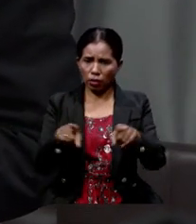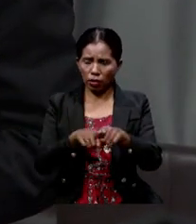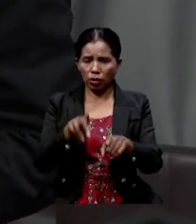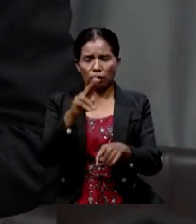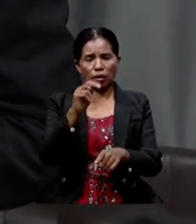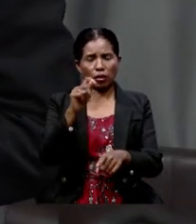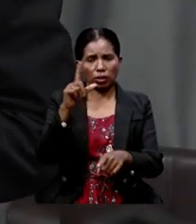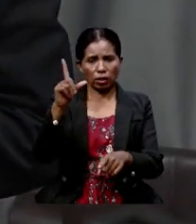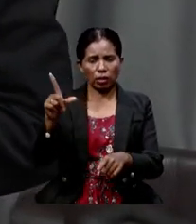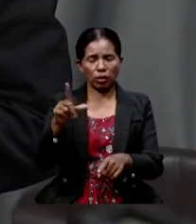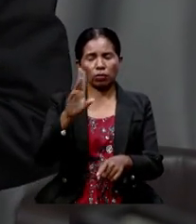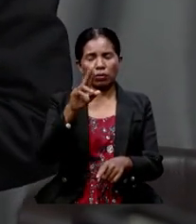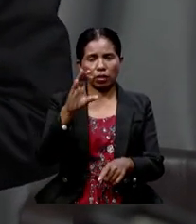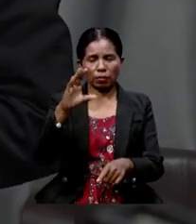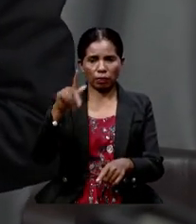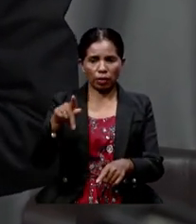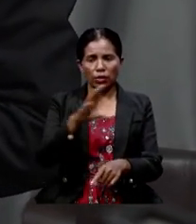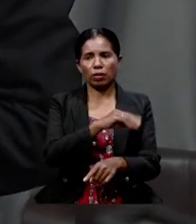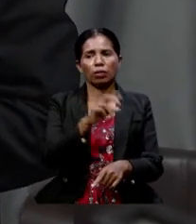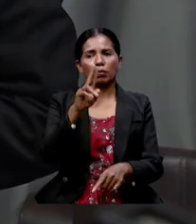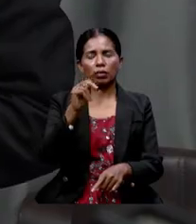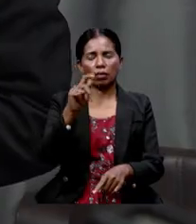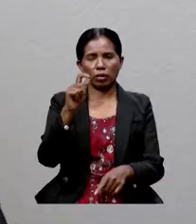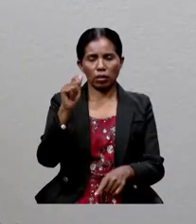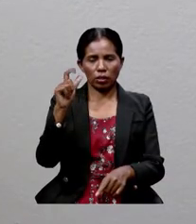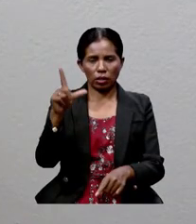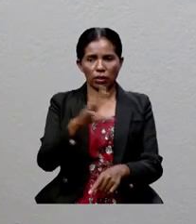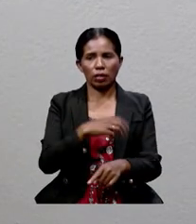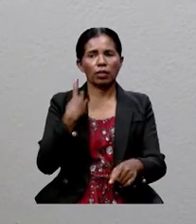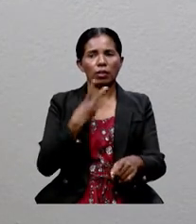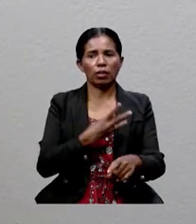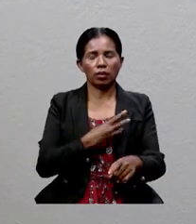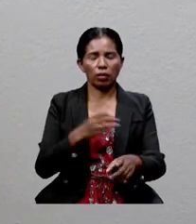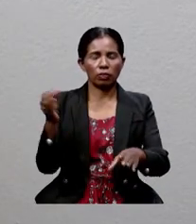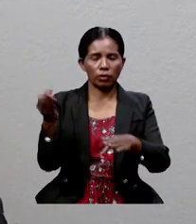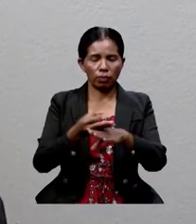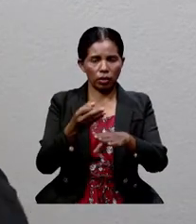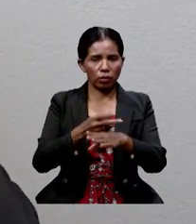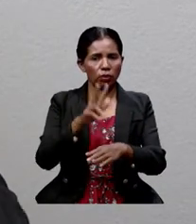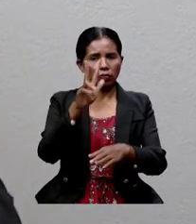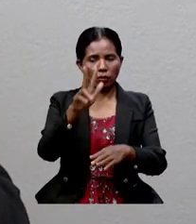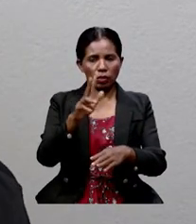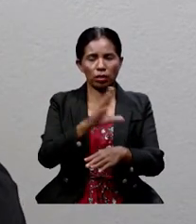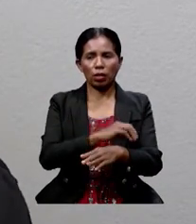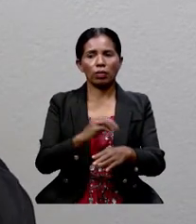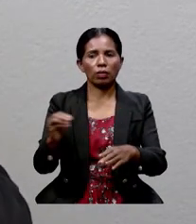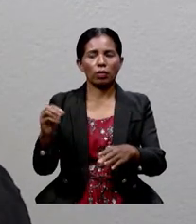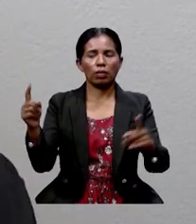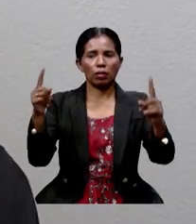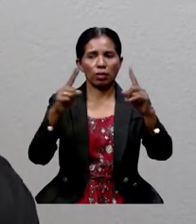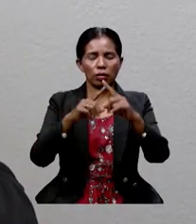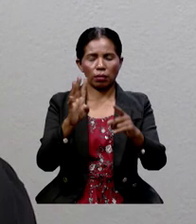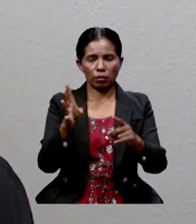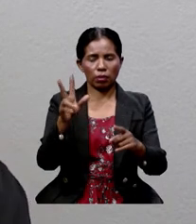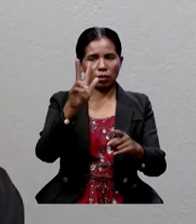NTL, o CT no Unital. Nemo em audiência, terceira fase, né? Itahalo formato FON. Lá os dedos de formação ainda ba 40